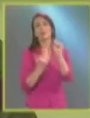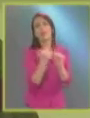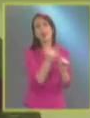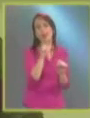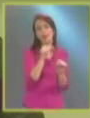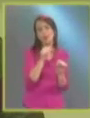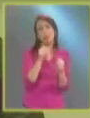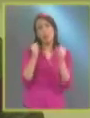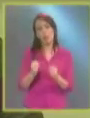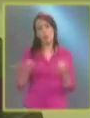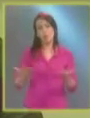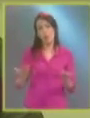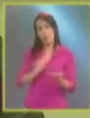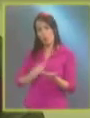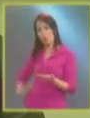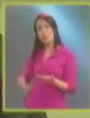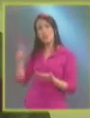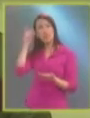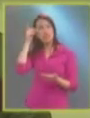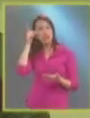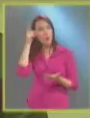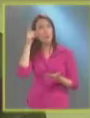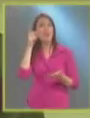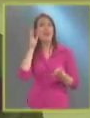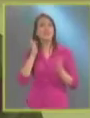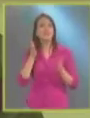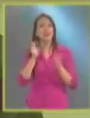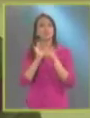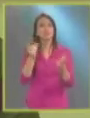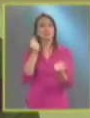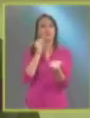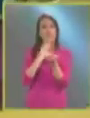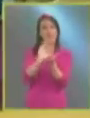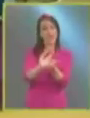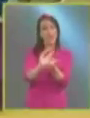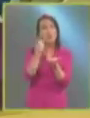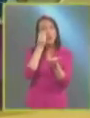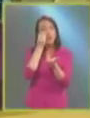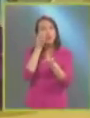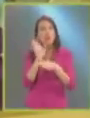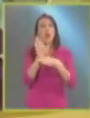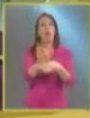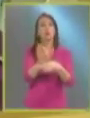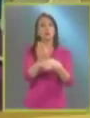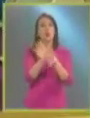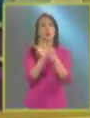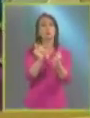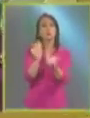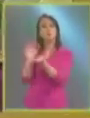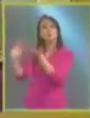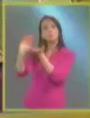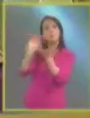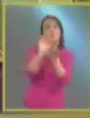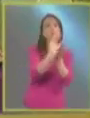o governo que agora, a Dilma, parece que liberou uma verba, eu acho que ela poderia ajudar bastante em disponibilizar